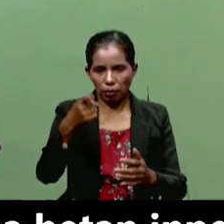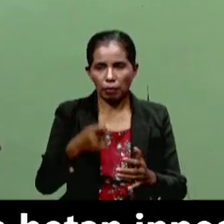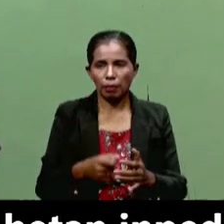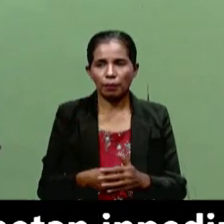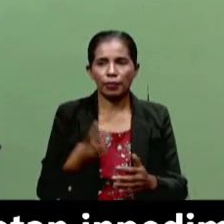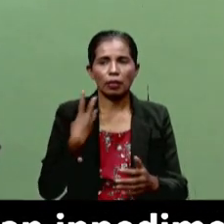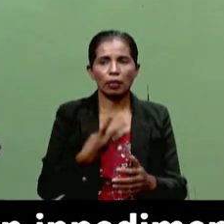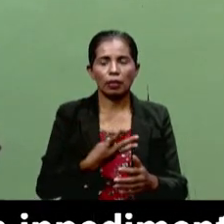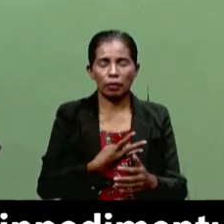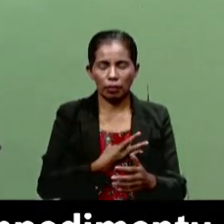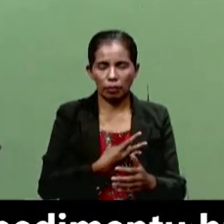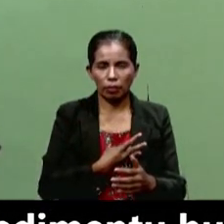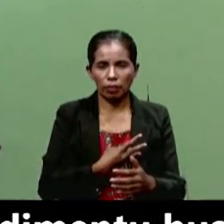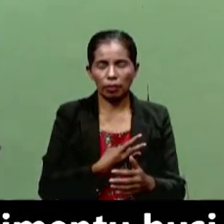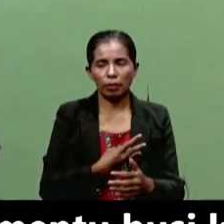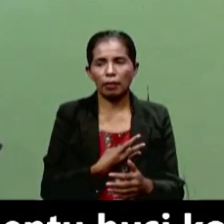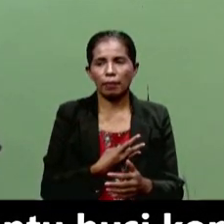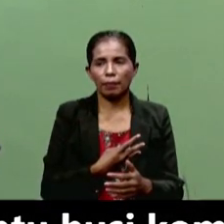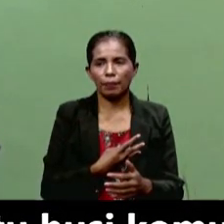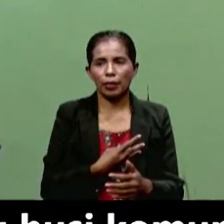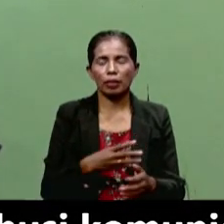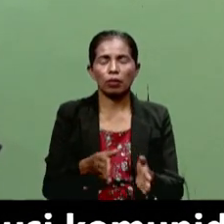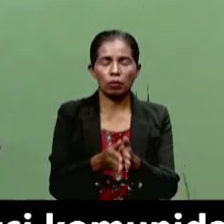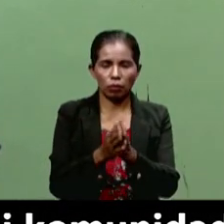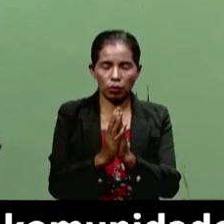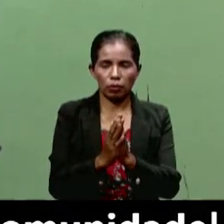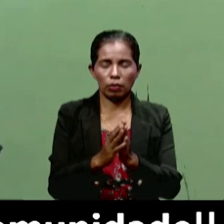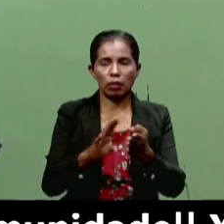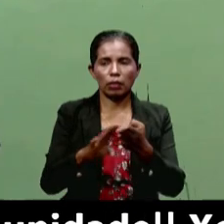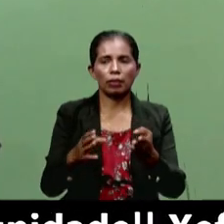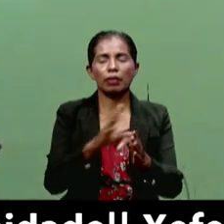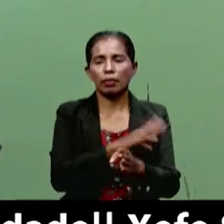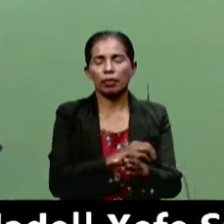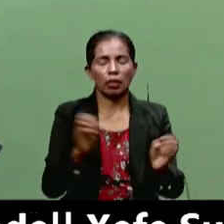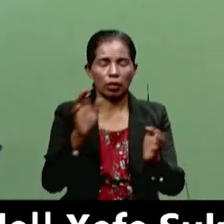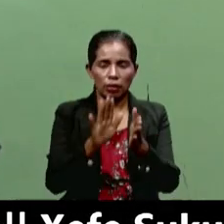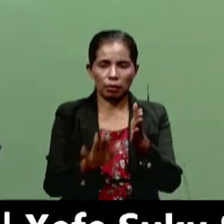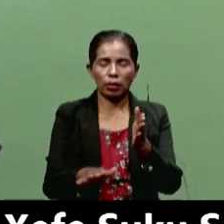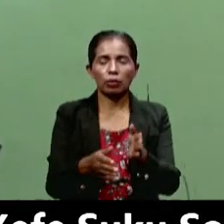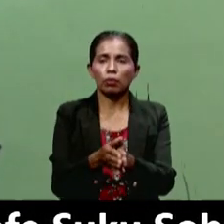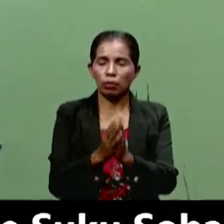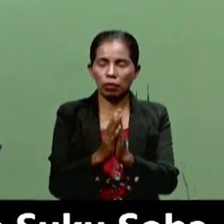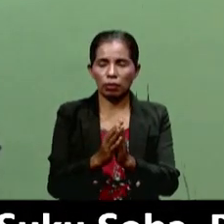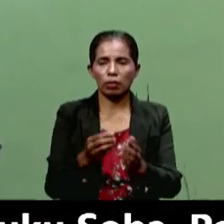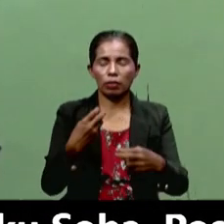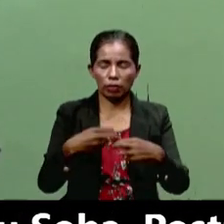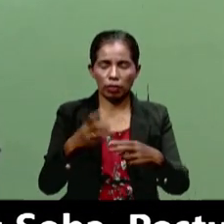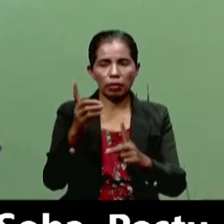te minus de menos de pidi ru antau han nei dan emos ni na impacto na makabai